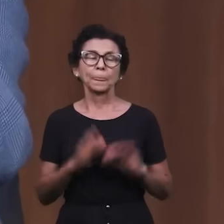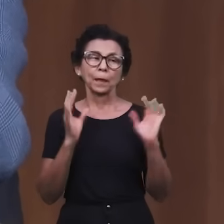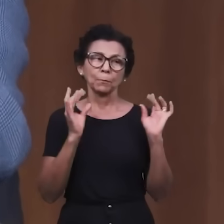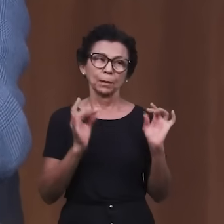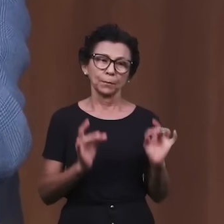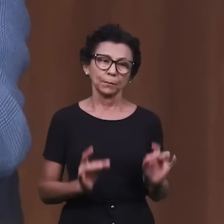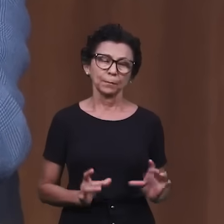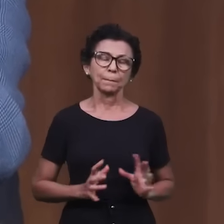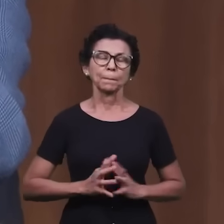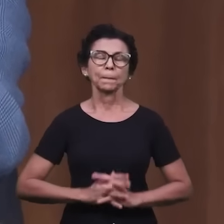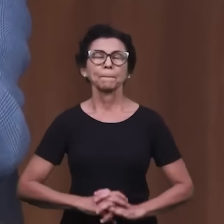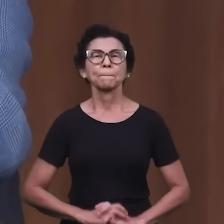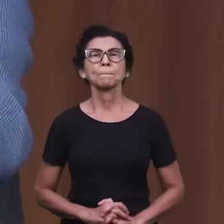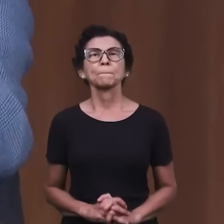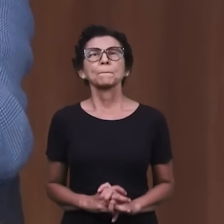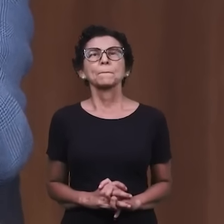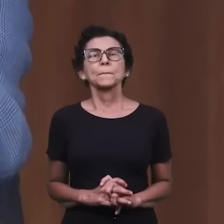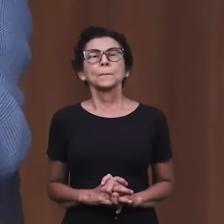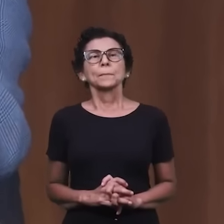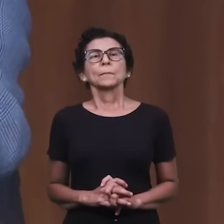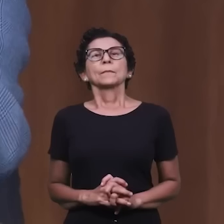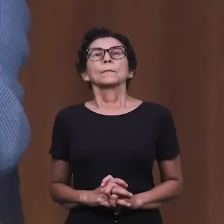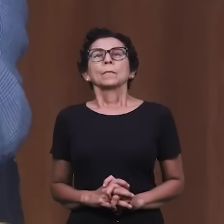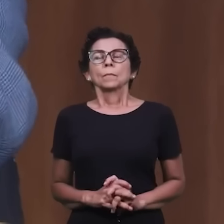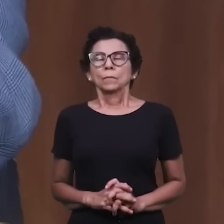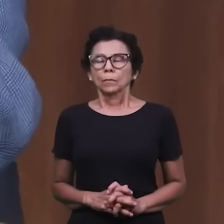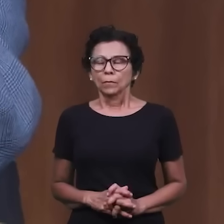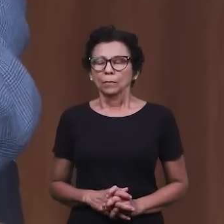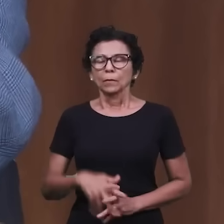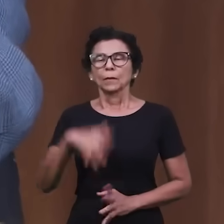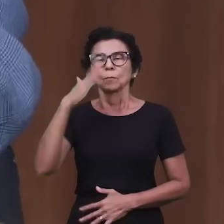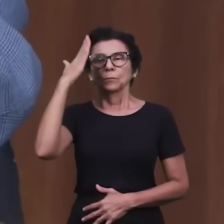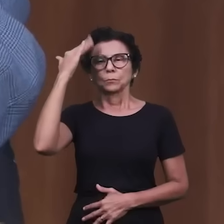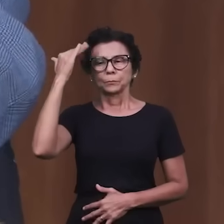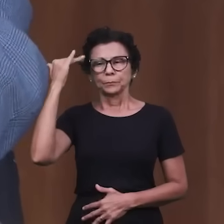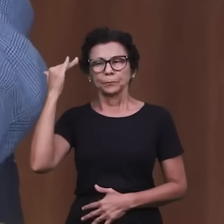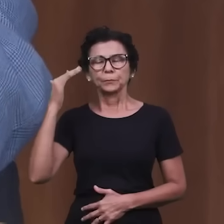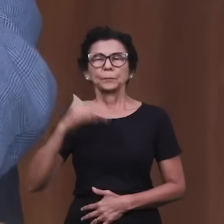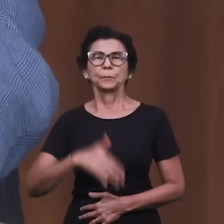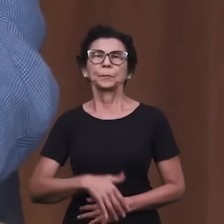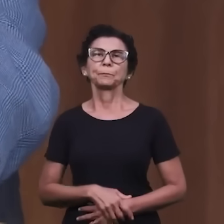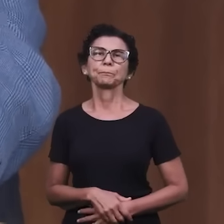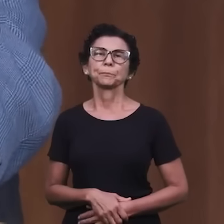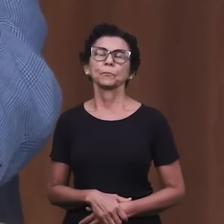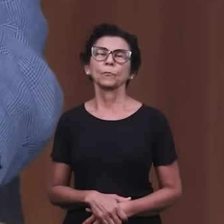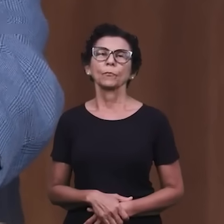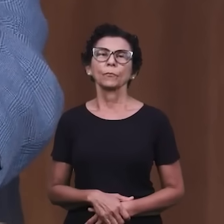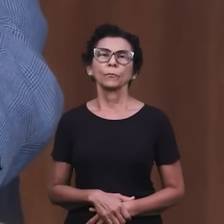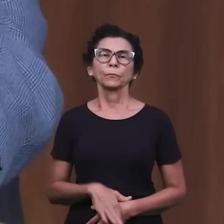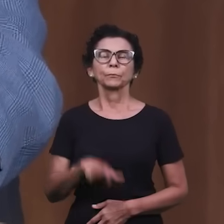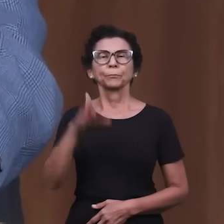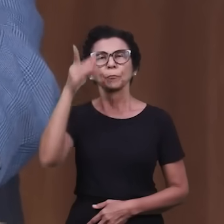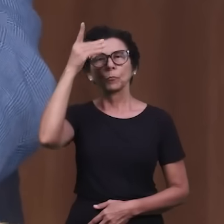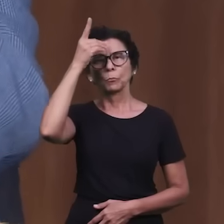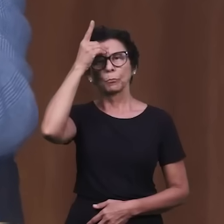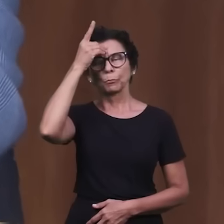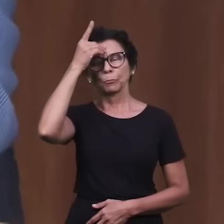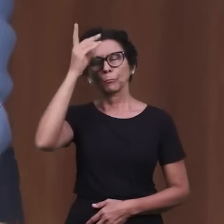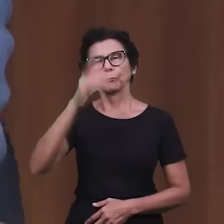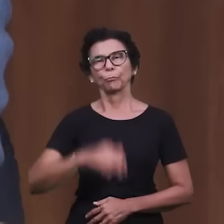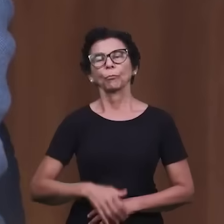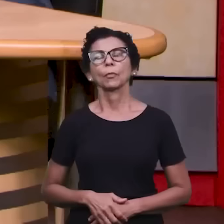Esse é o comportamento prudente e sábio do diácono no uso de dons na vida da